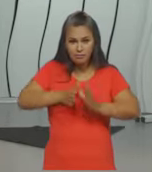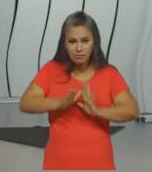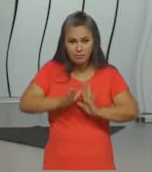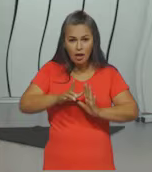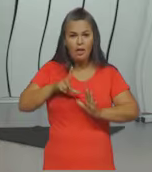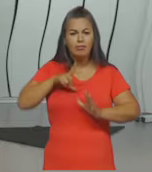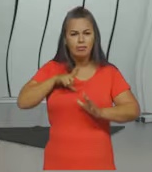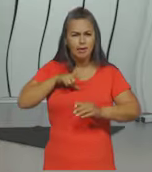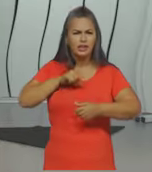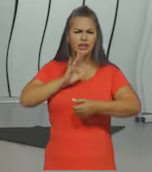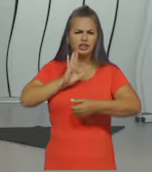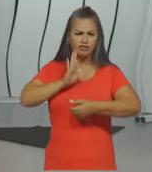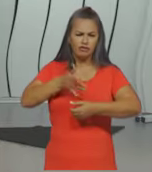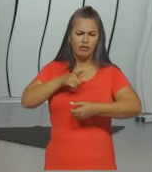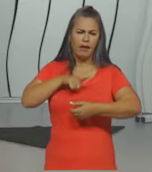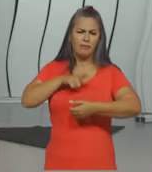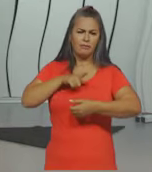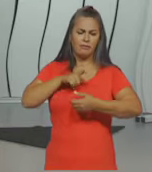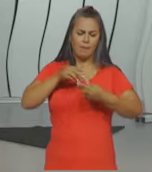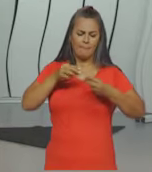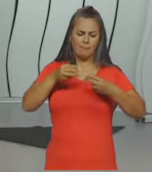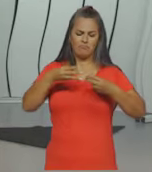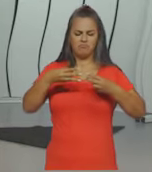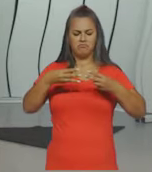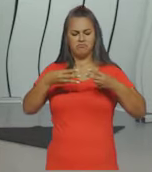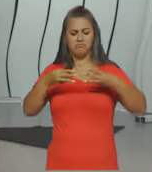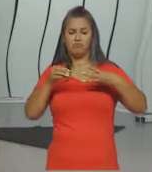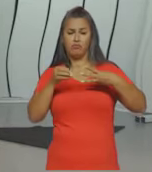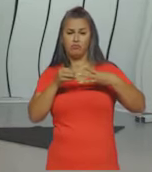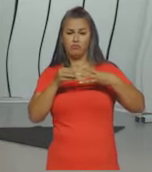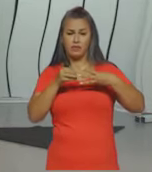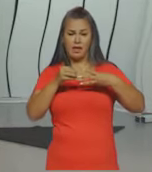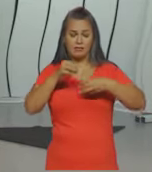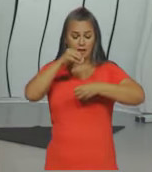aí metade, né? Por volta de 600 mil aí,